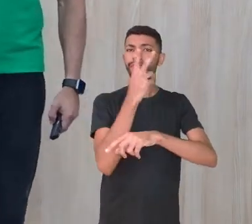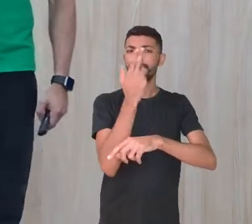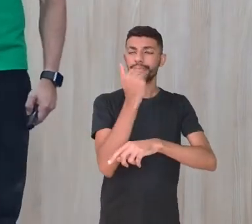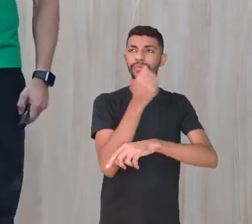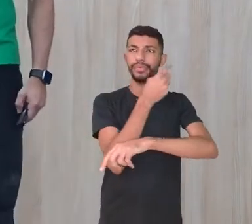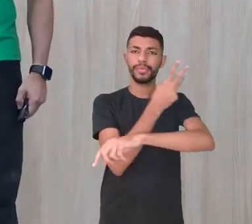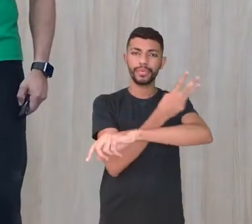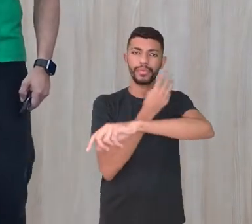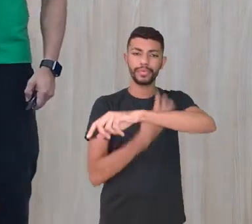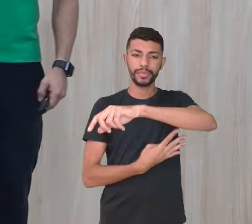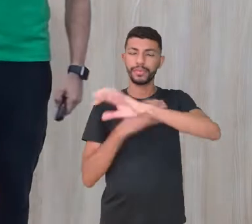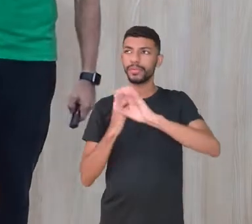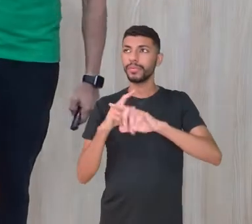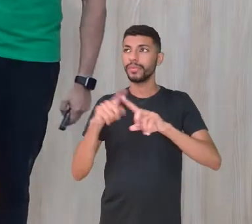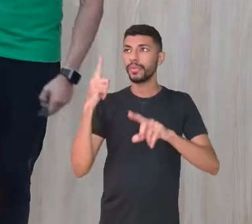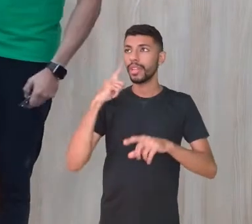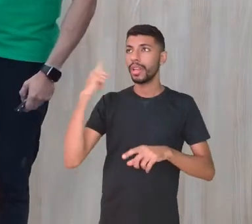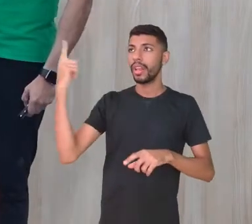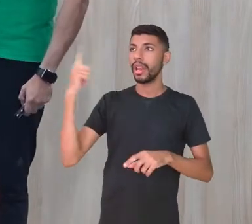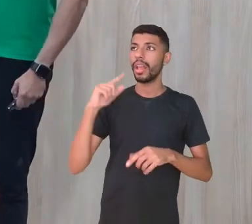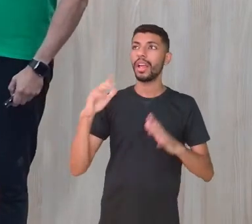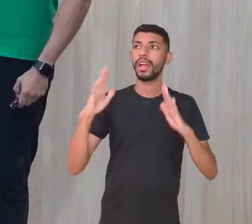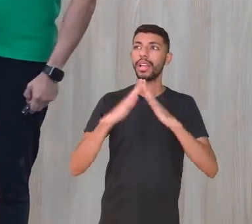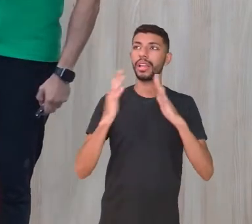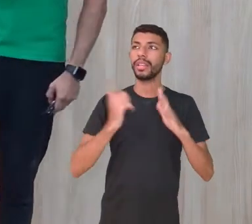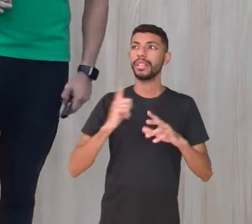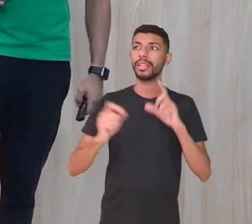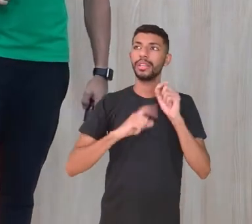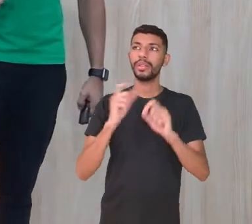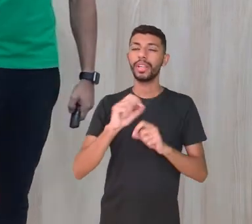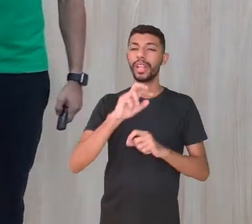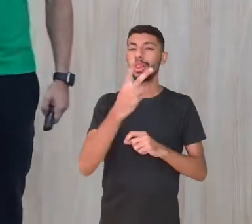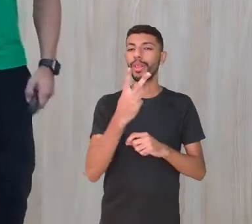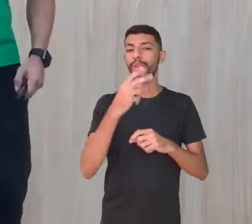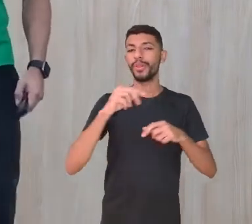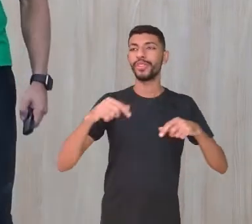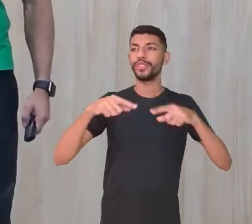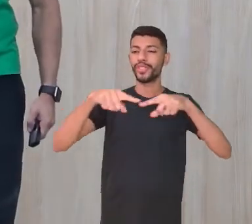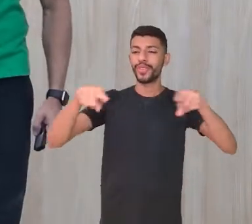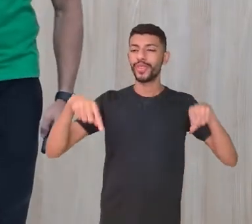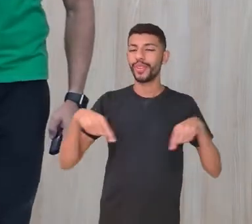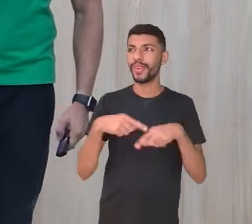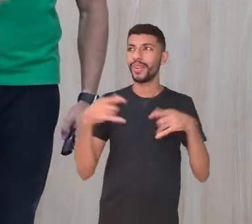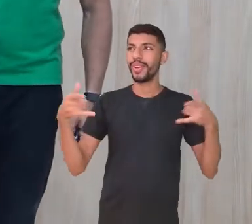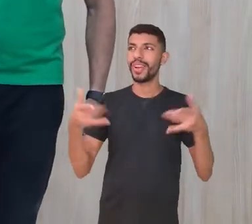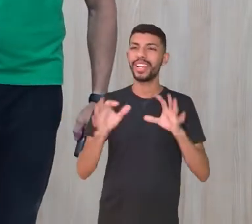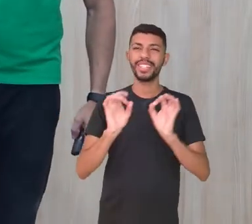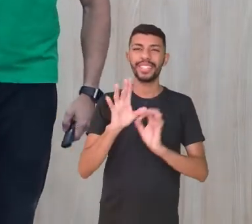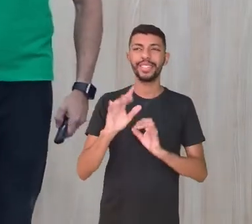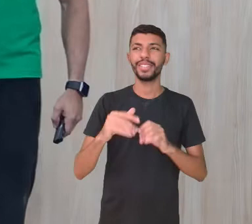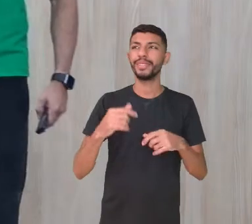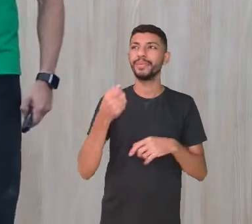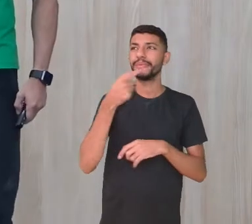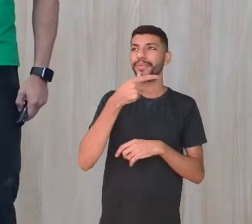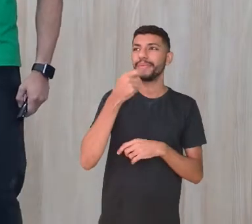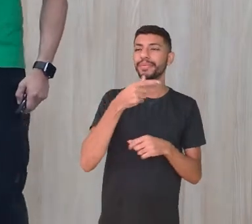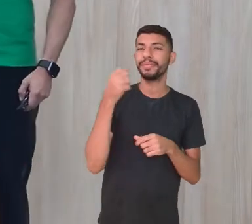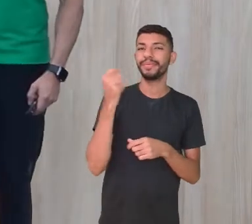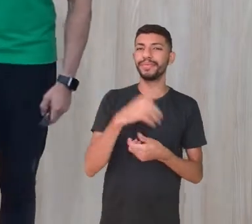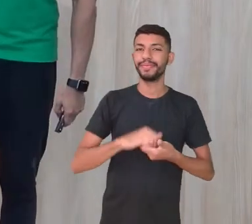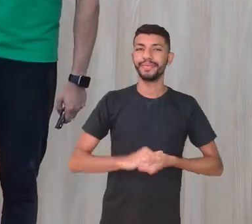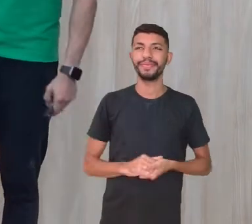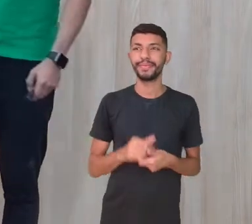Inclusive lá em casa tem 2, só 2/4. Que piada engraçada. Tu gostasse dessa,